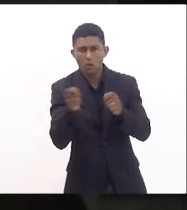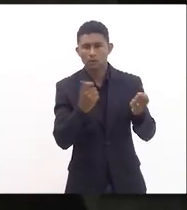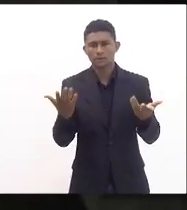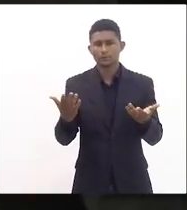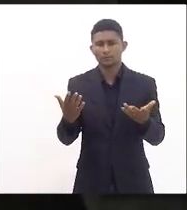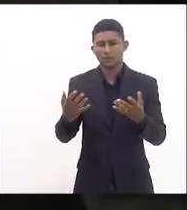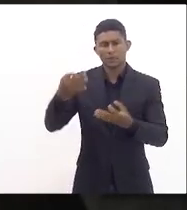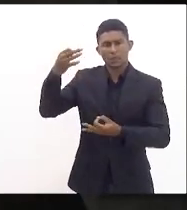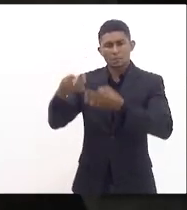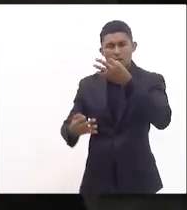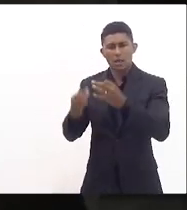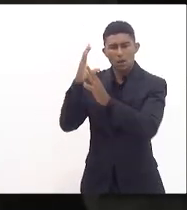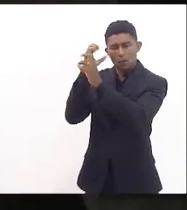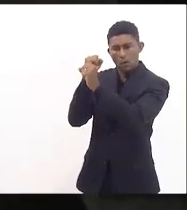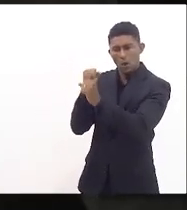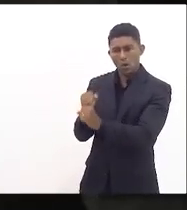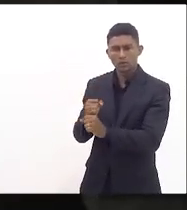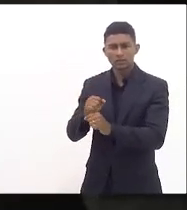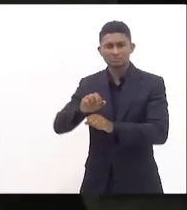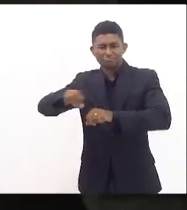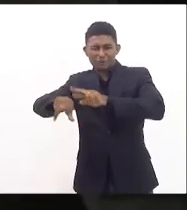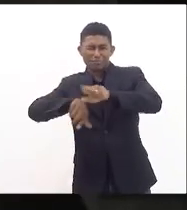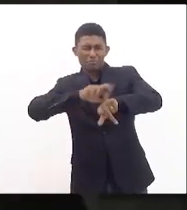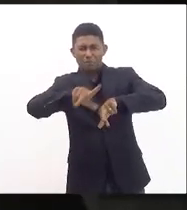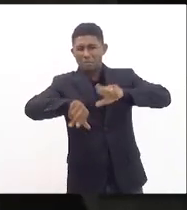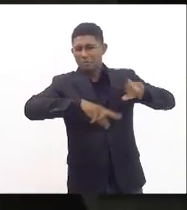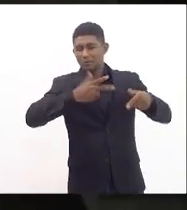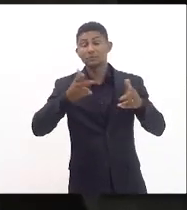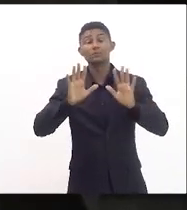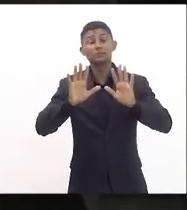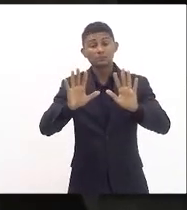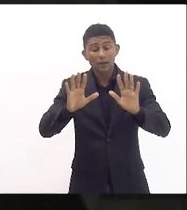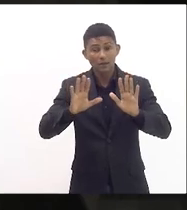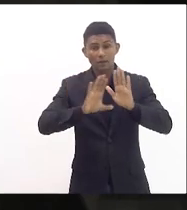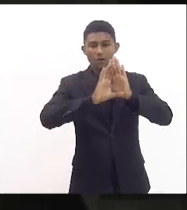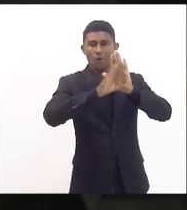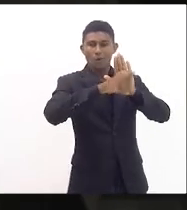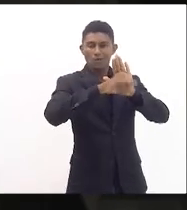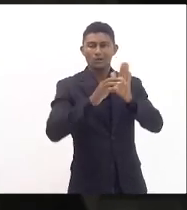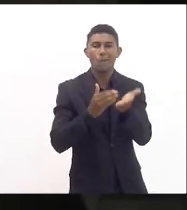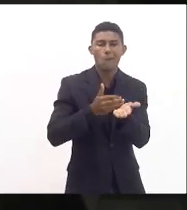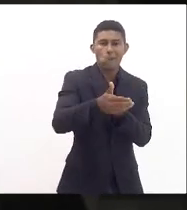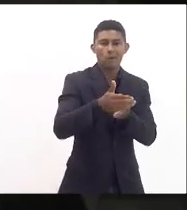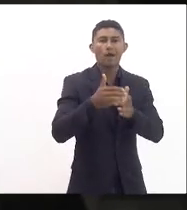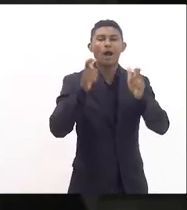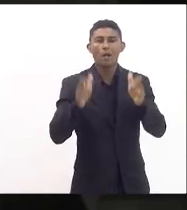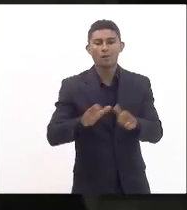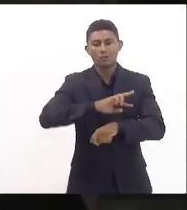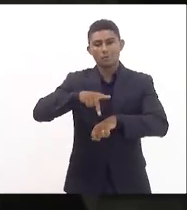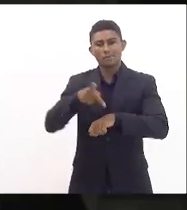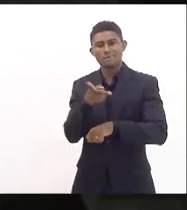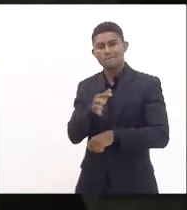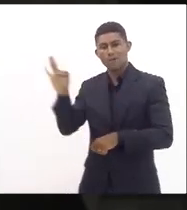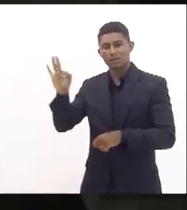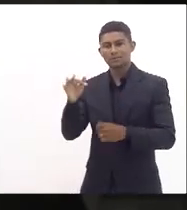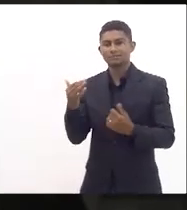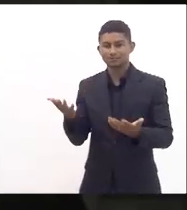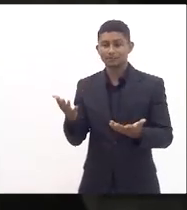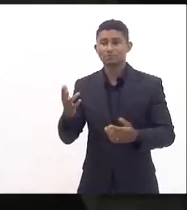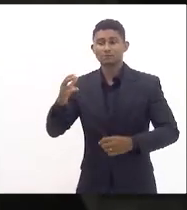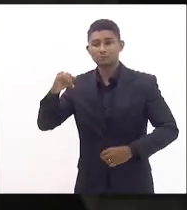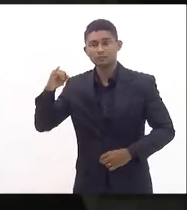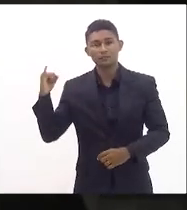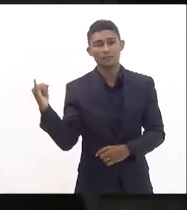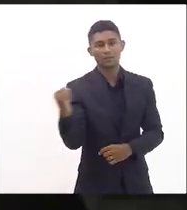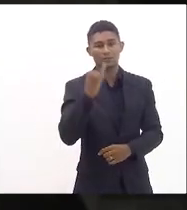de contas, etc., mas nasceu lá essa concepção democrática. Daí a importância